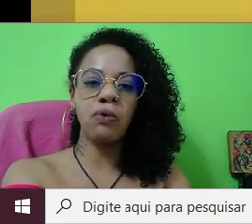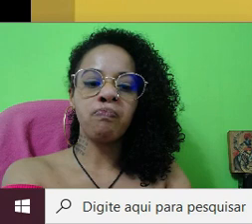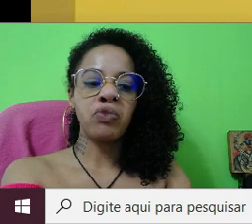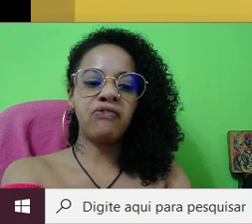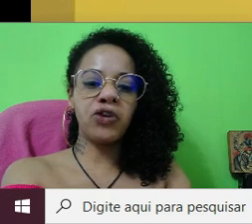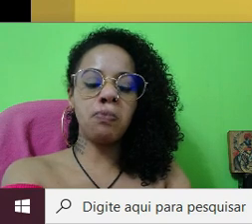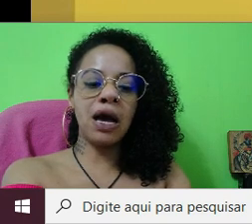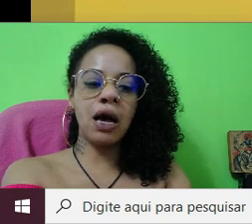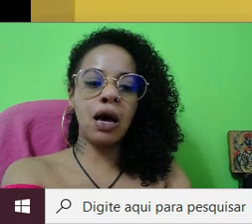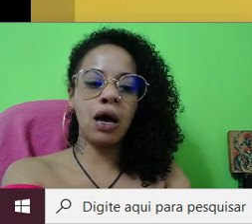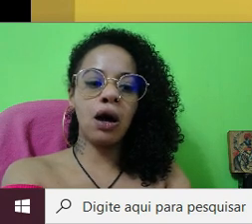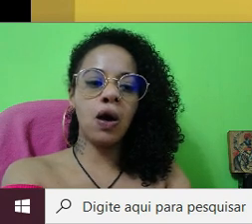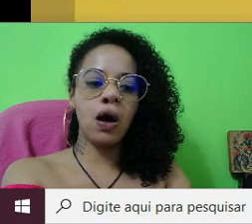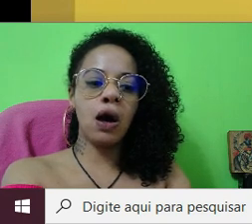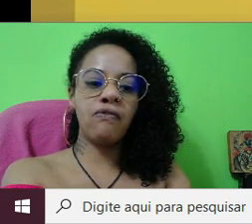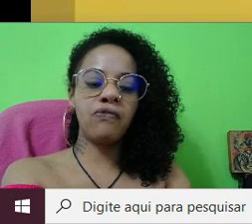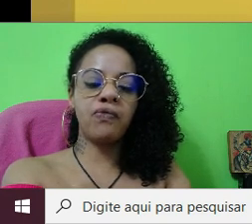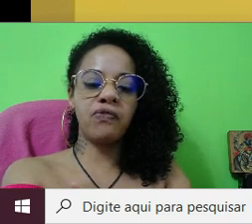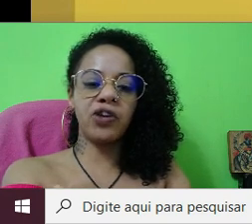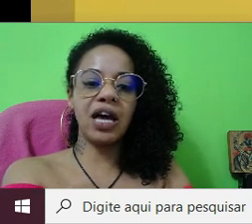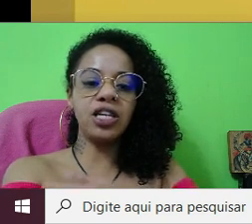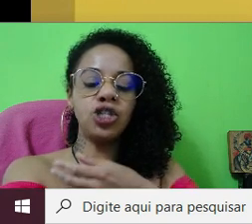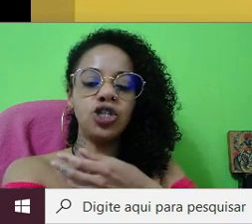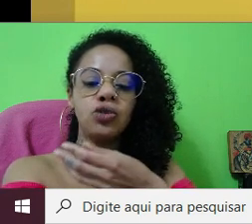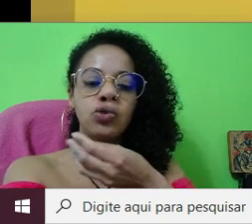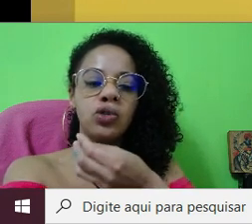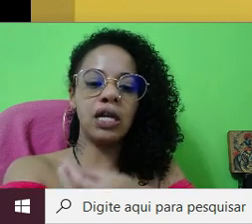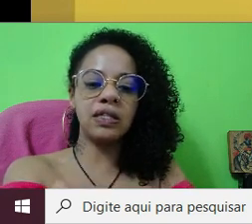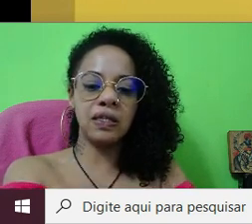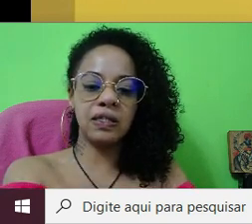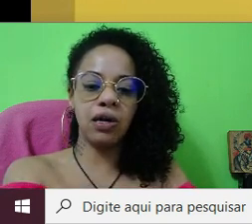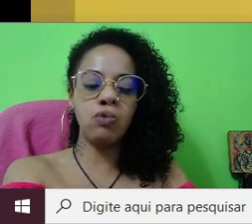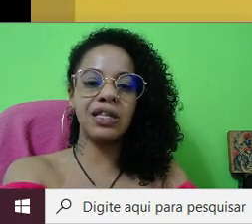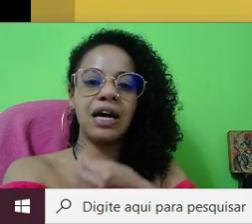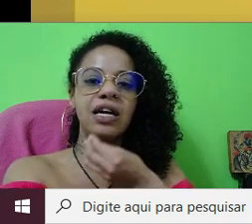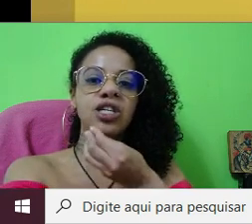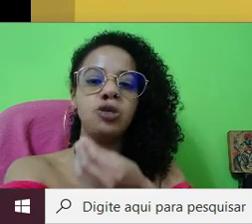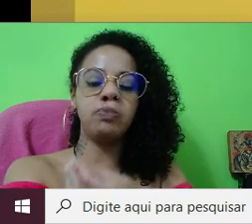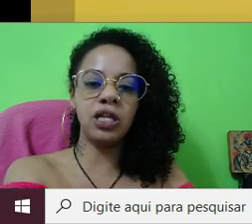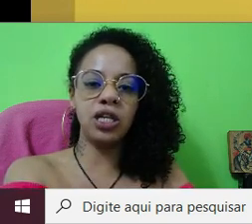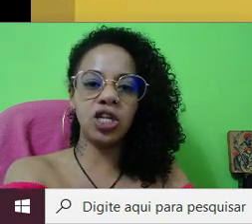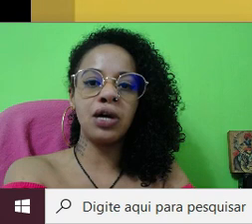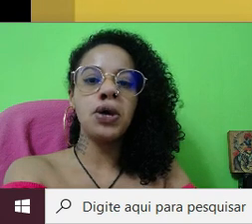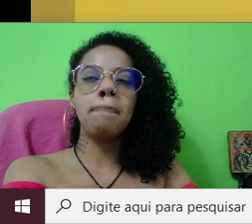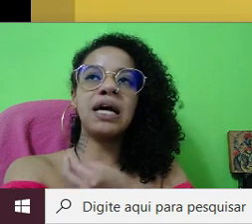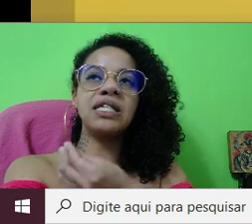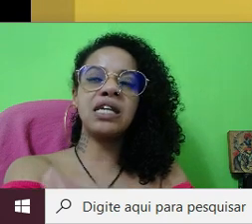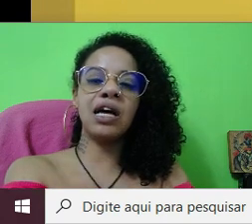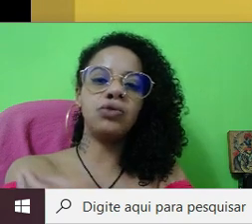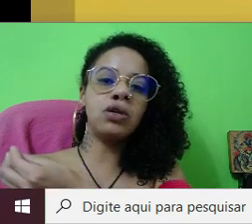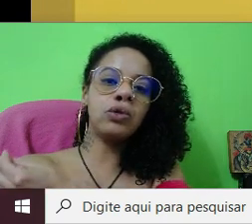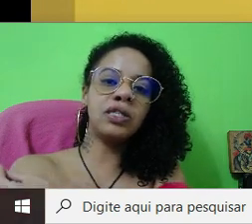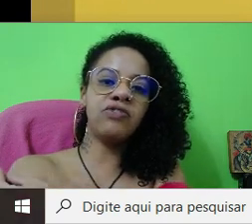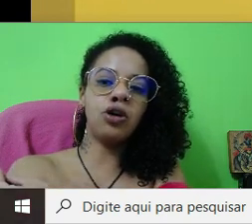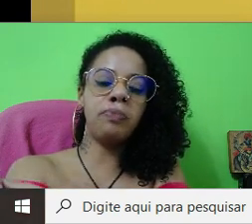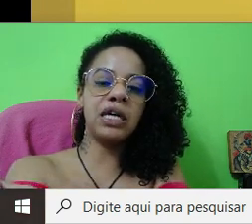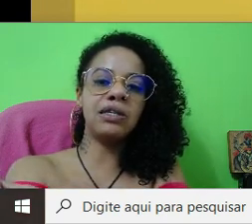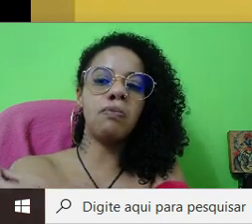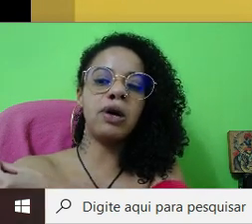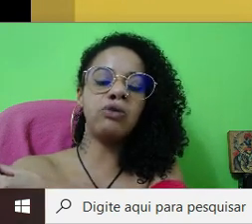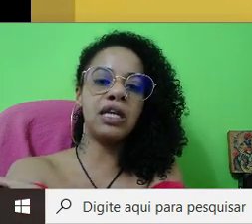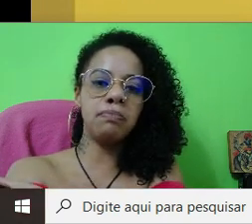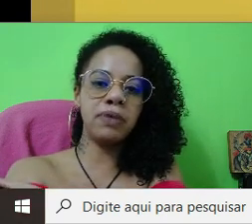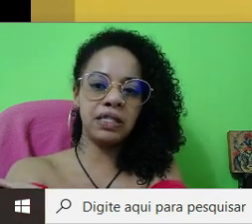anti-petismo foi uma foi a institucionalização da anti política baseado inclusive